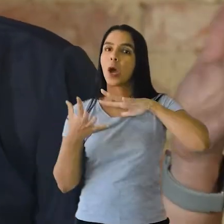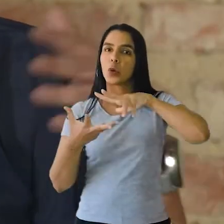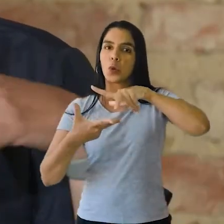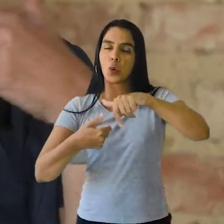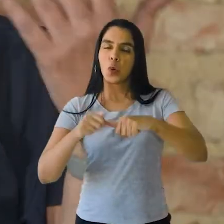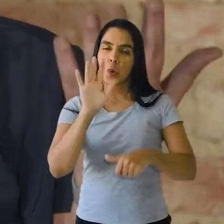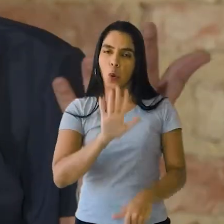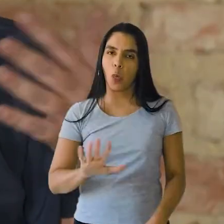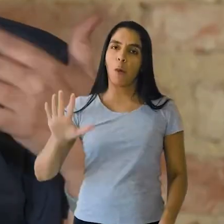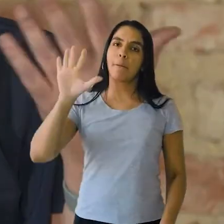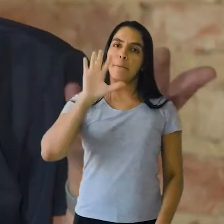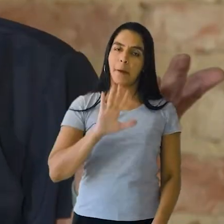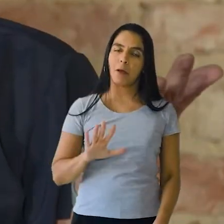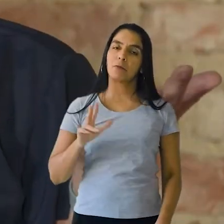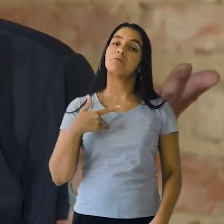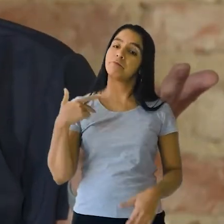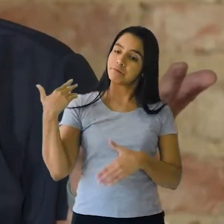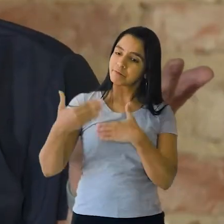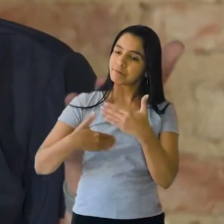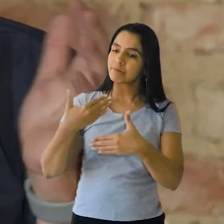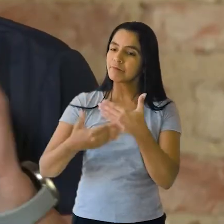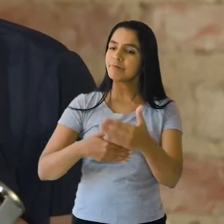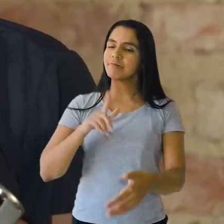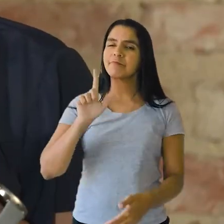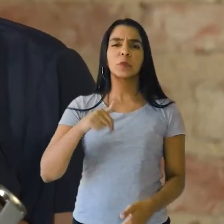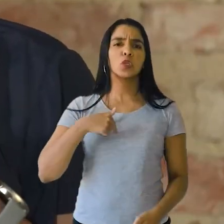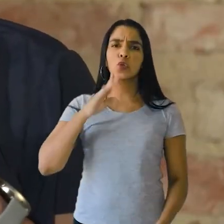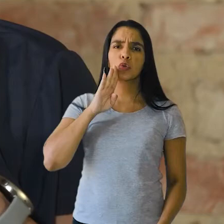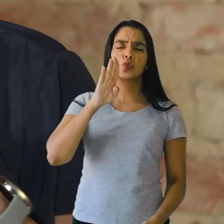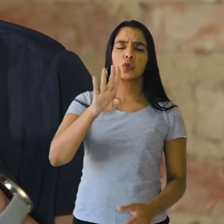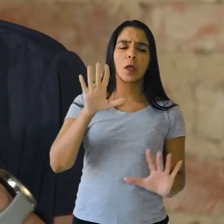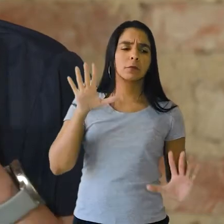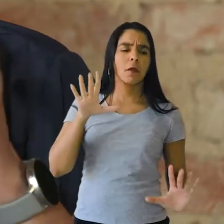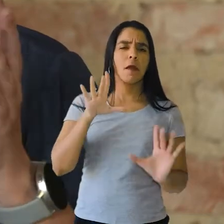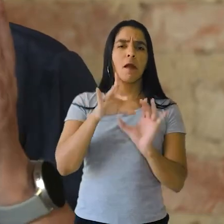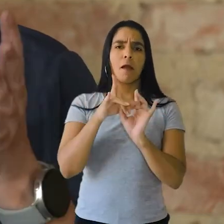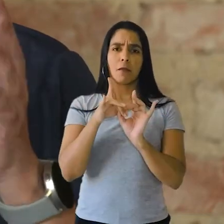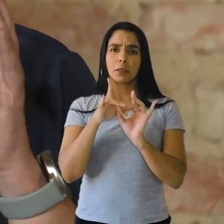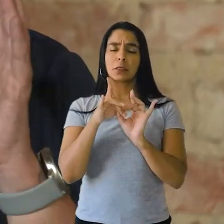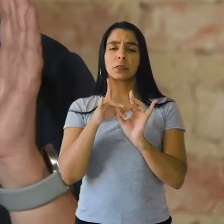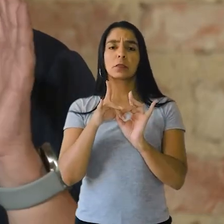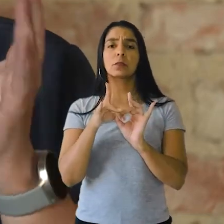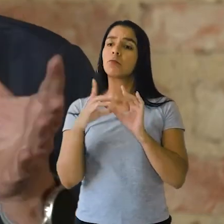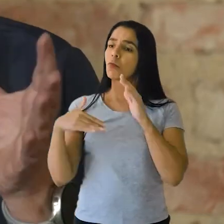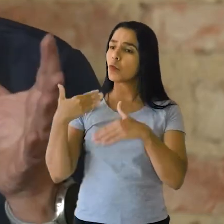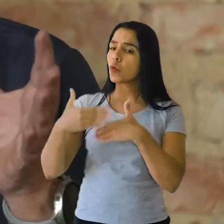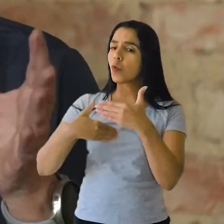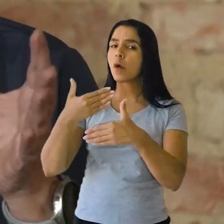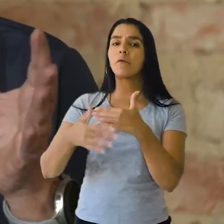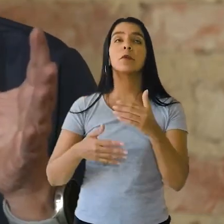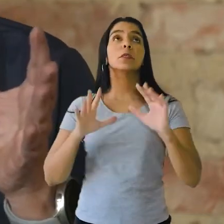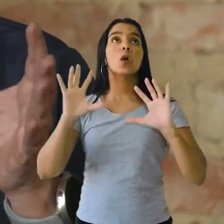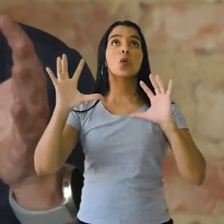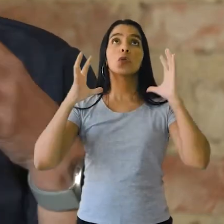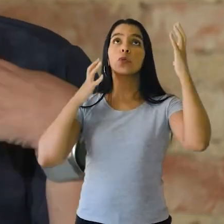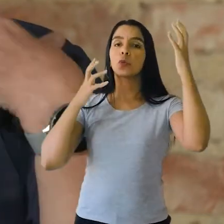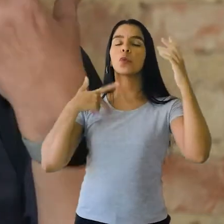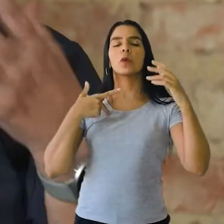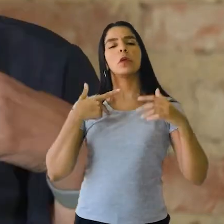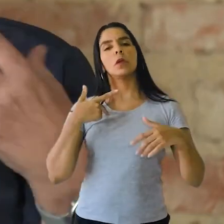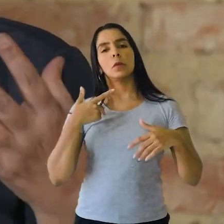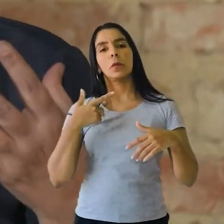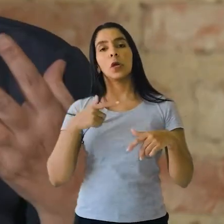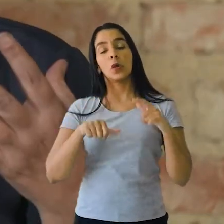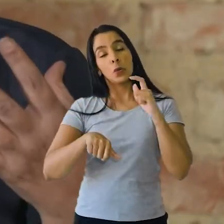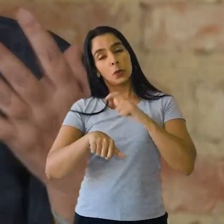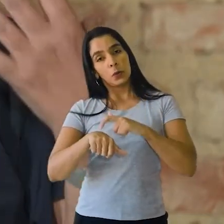do grande regional, para a escala global. Então, esses processos são aqueles diretamente relacionados com